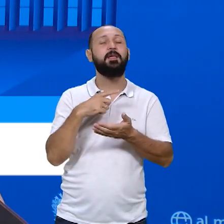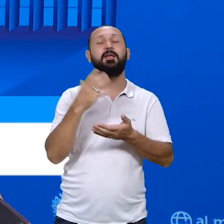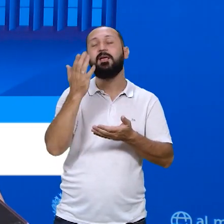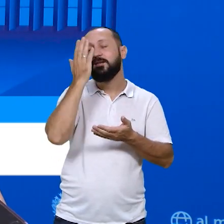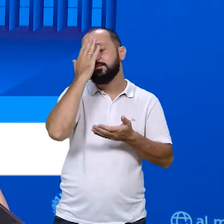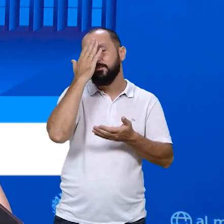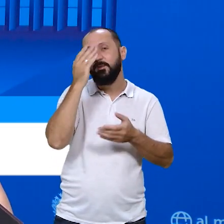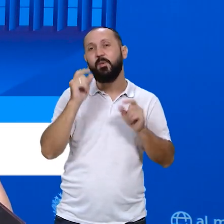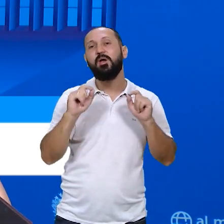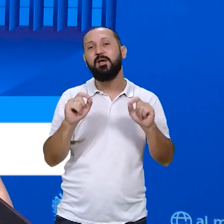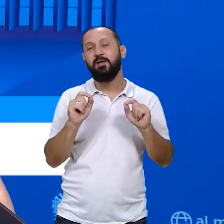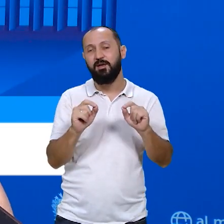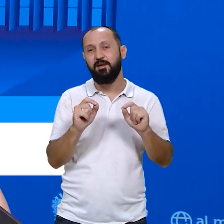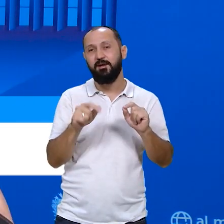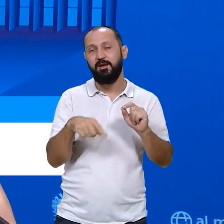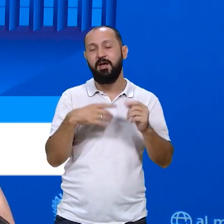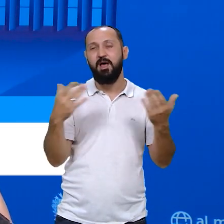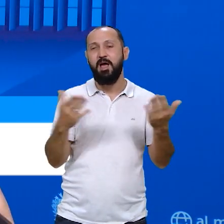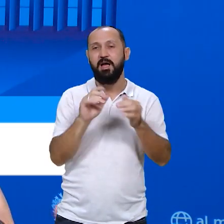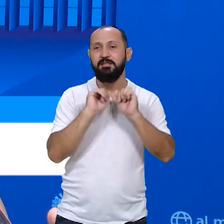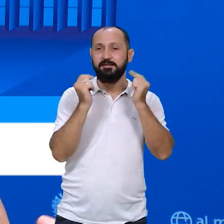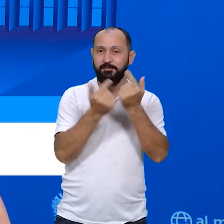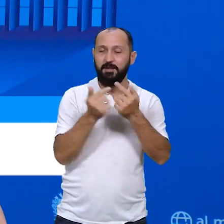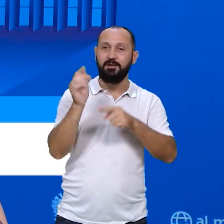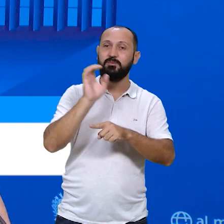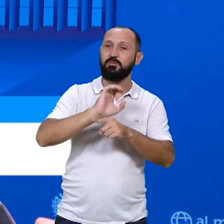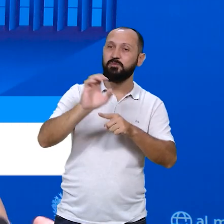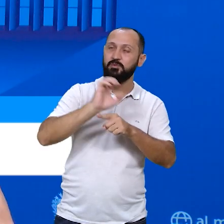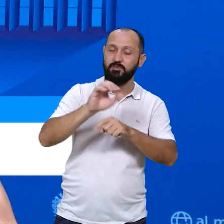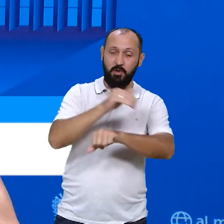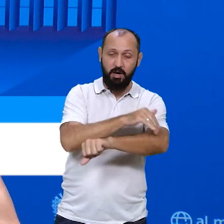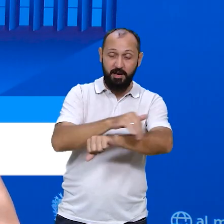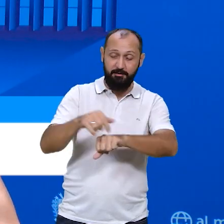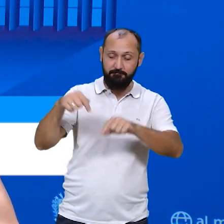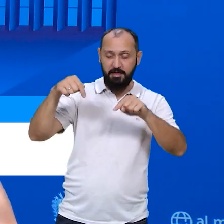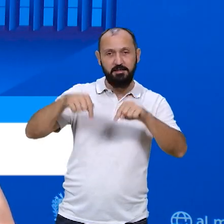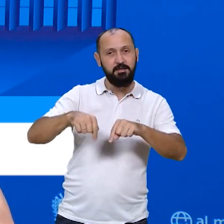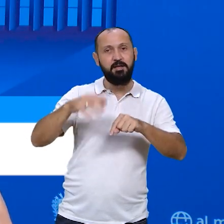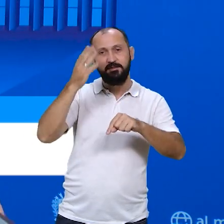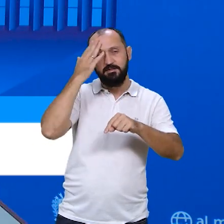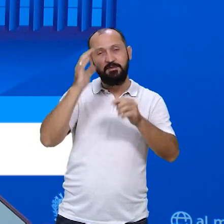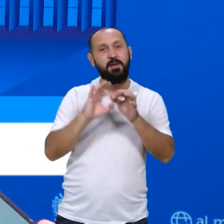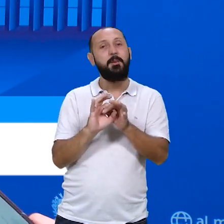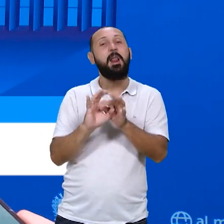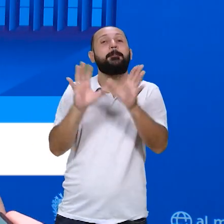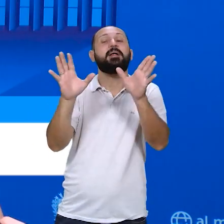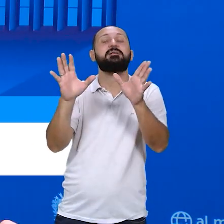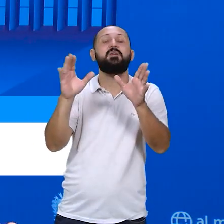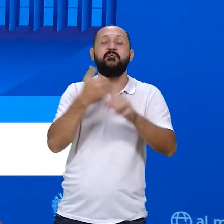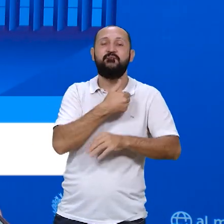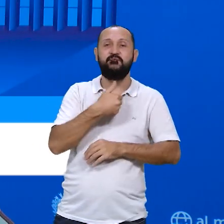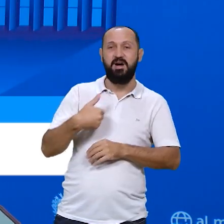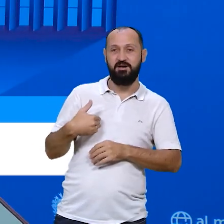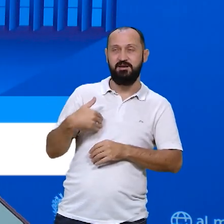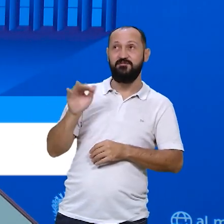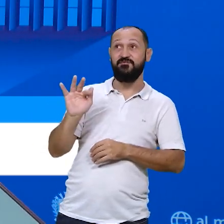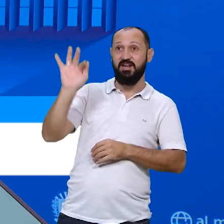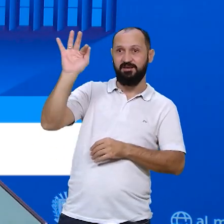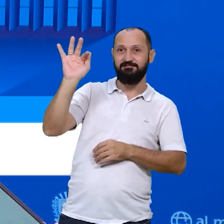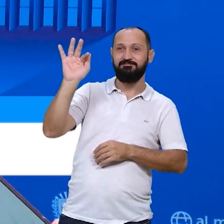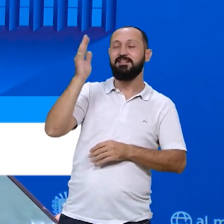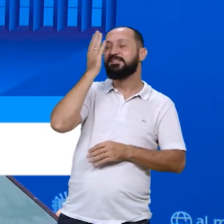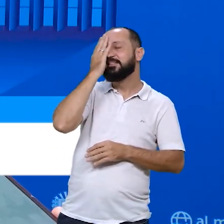de pedágio? Nós queremos saber. Eu acho que isso, a Casa de Leis do Estado, onde a rodovia perpassa, embora é uma concessão